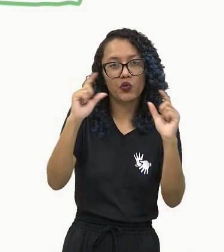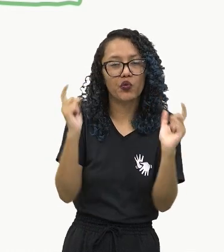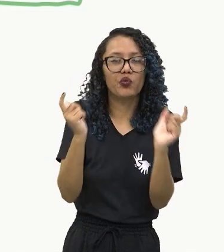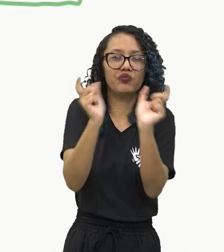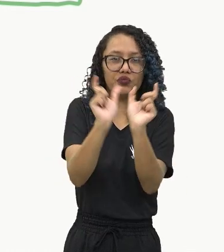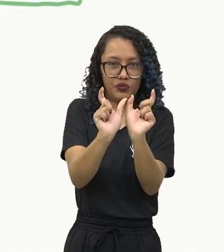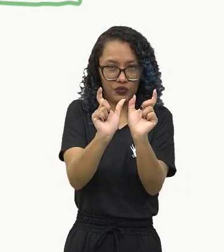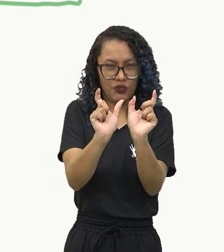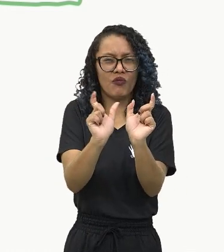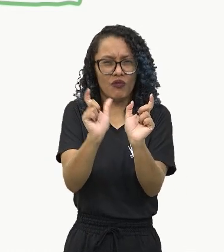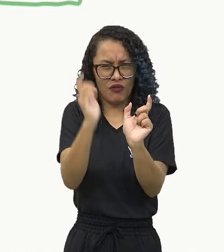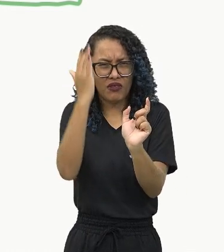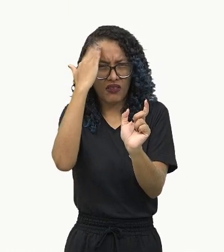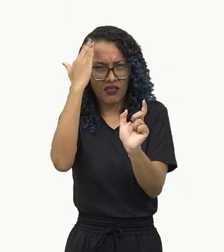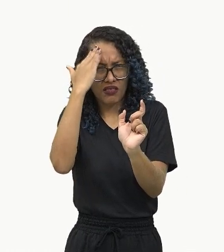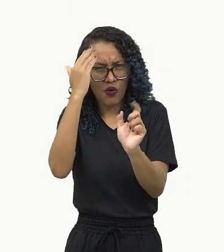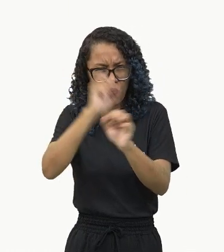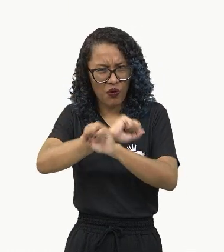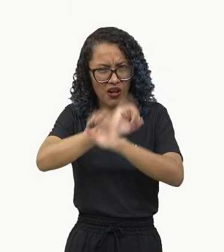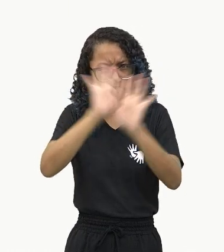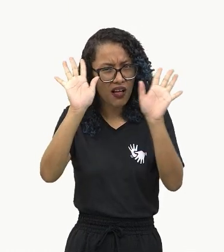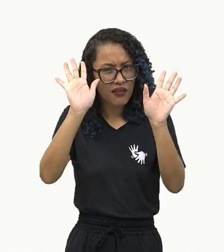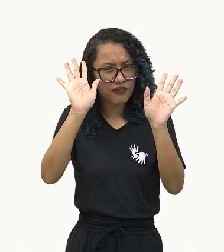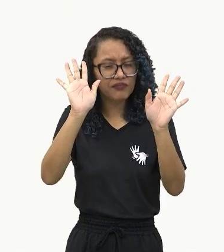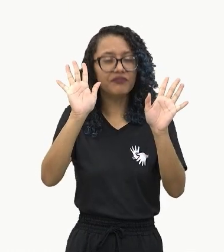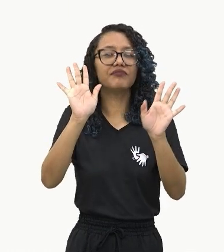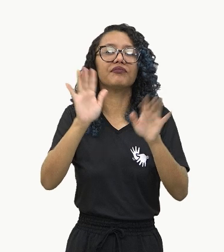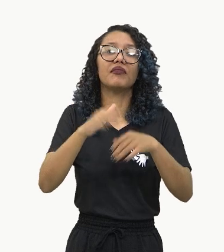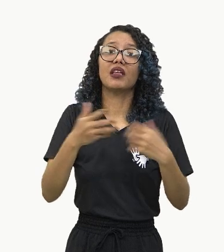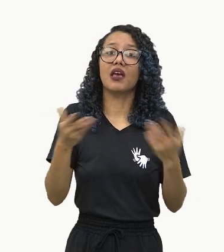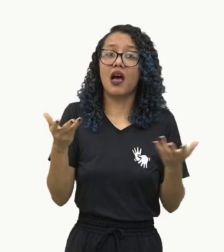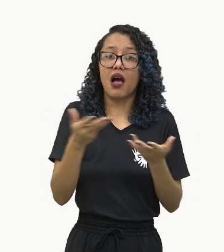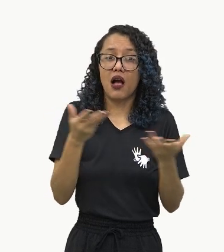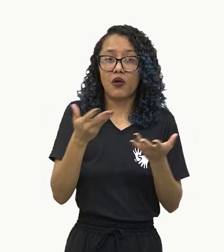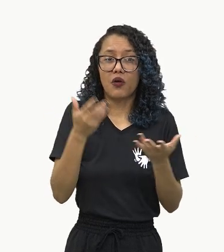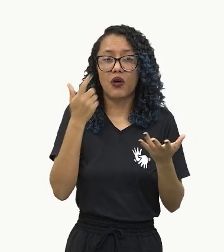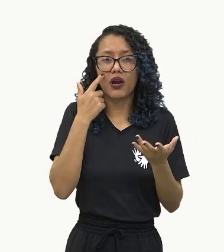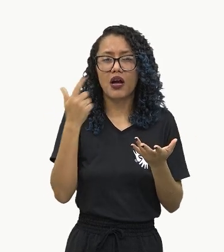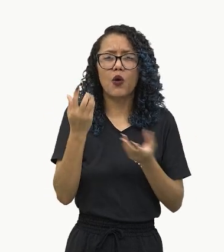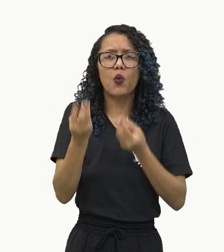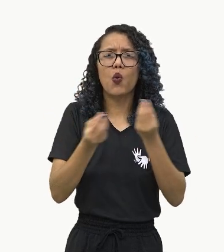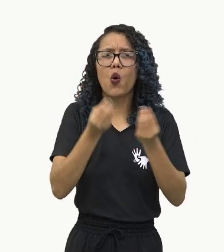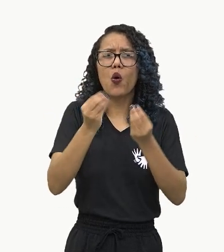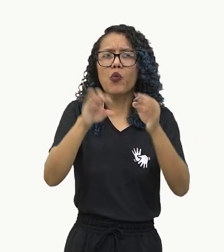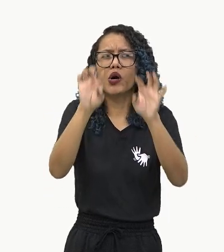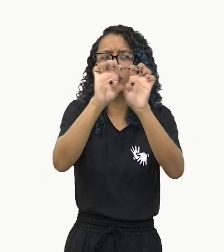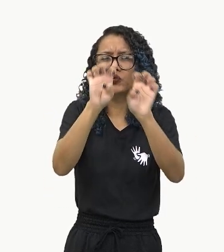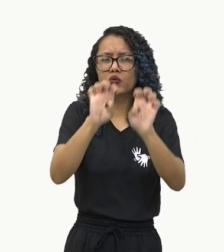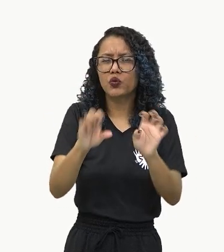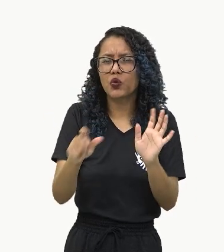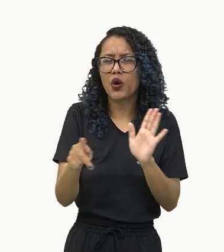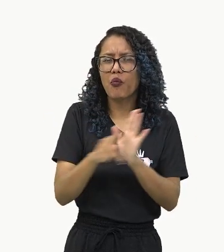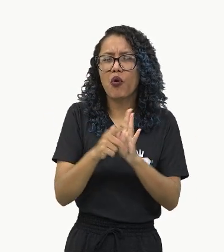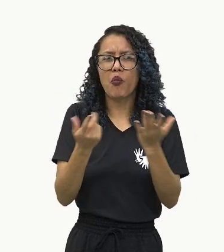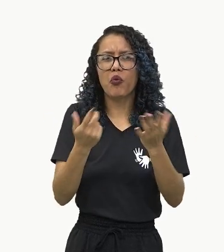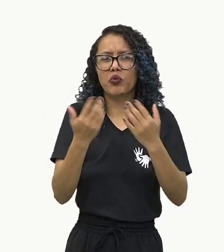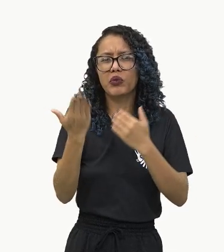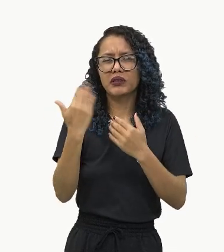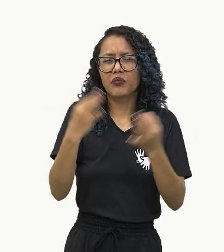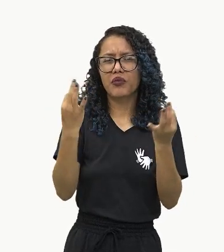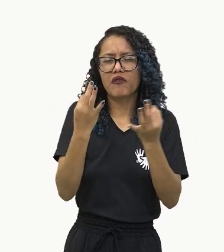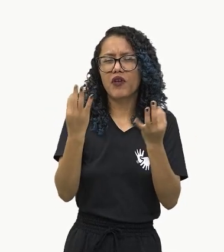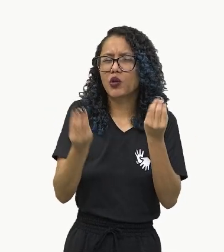Ficou claro, pessoal? Vamos lá. Como se forma o pretérito perfeito composto? Vocês